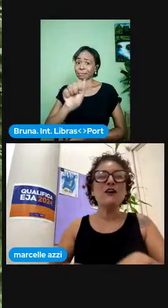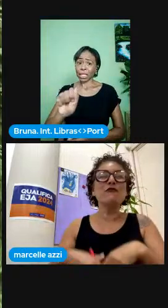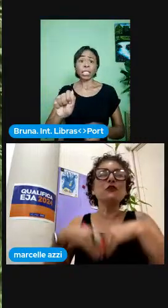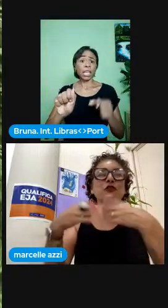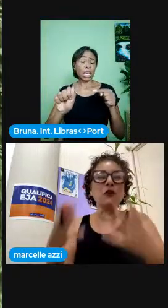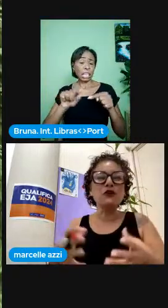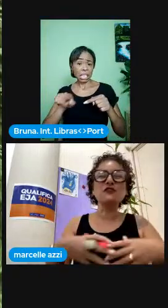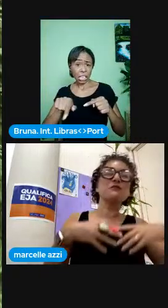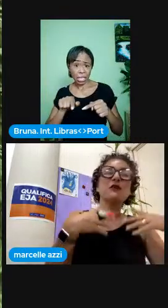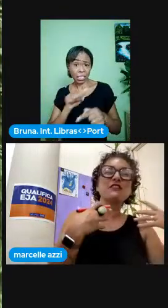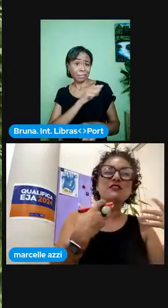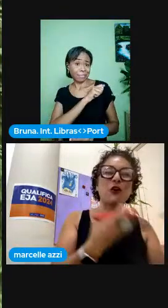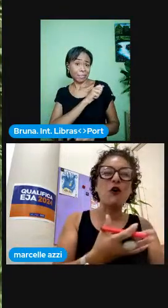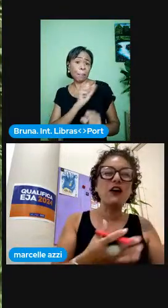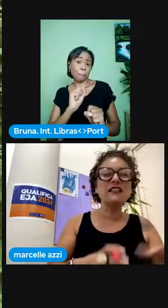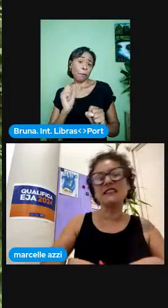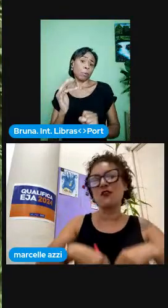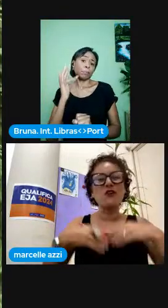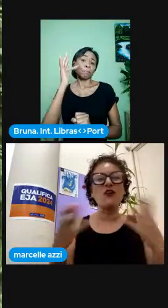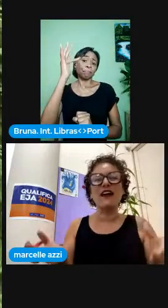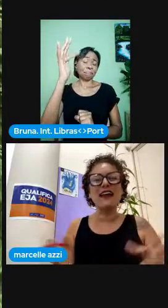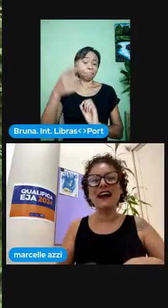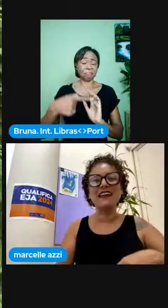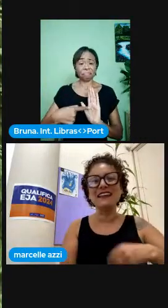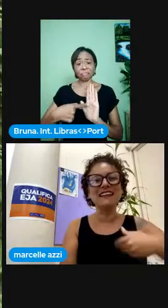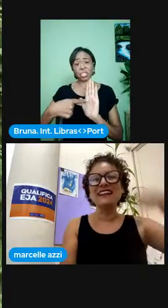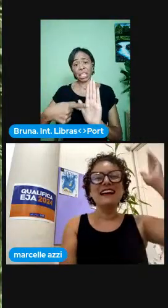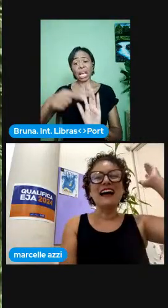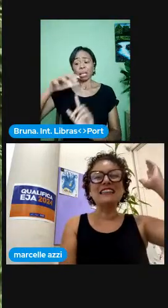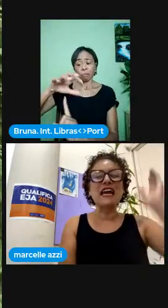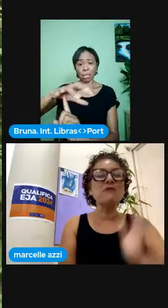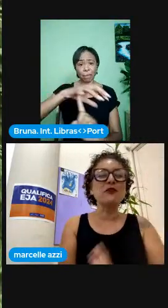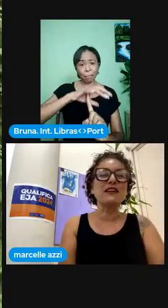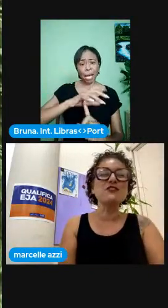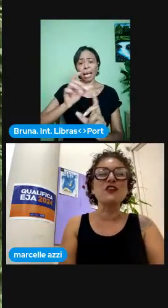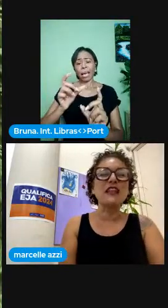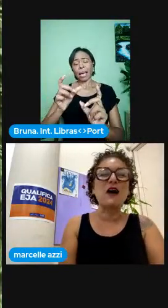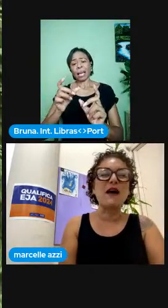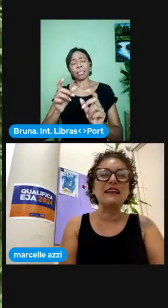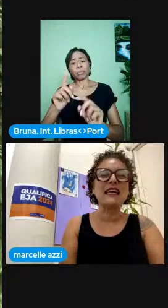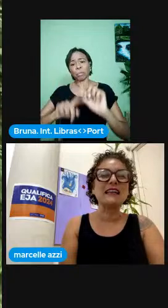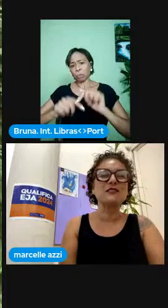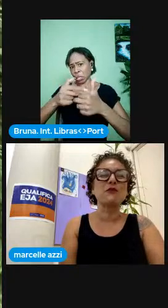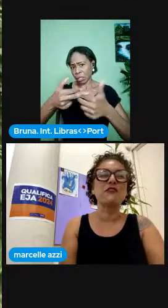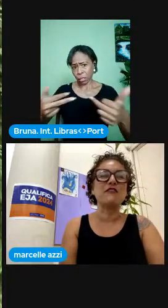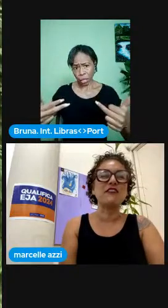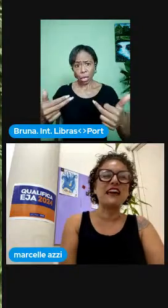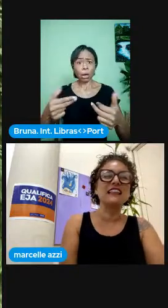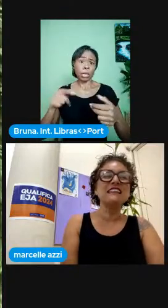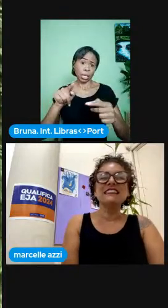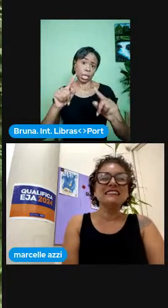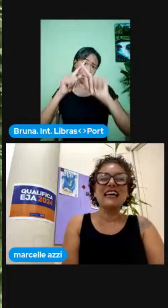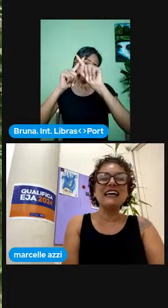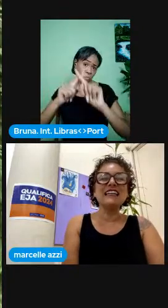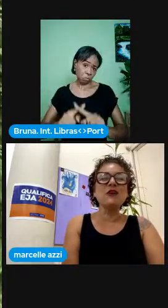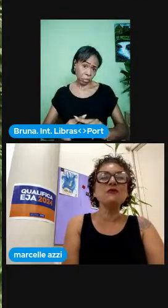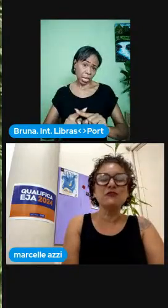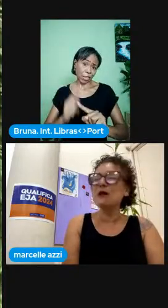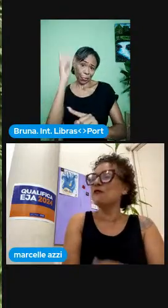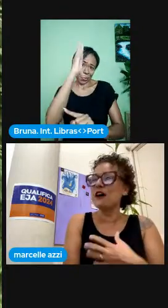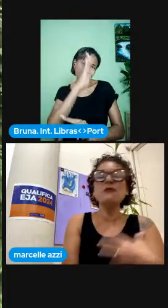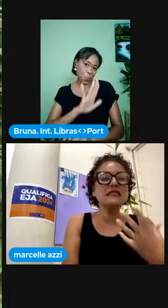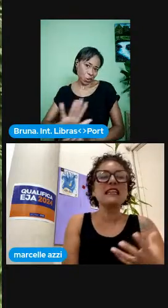ser futuros expositores e concorrer aí até para o Nacional, a Edexpo Favela, né?